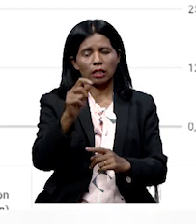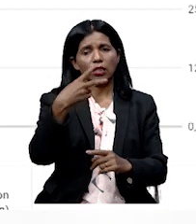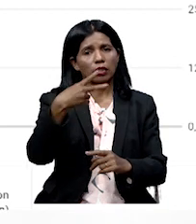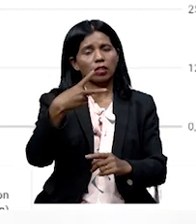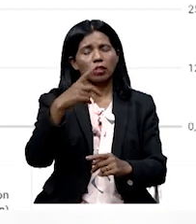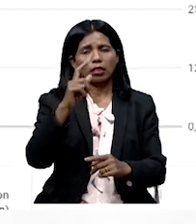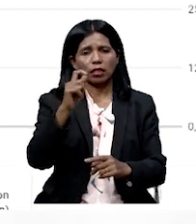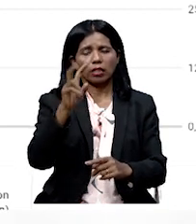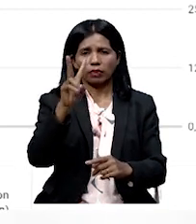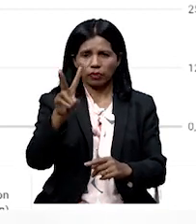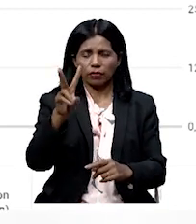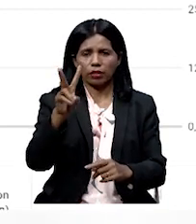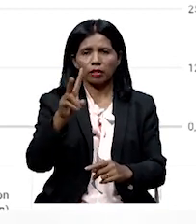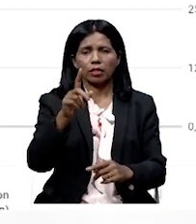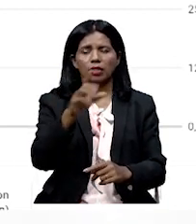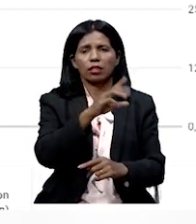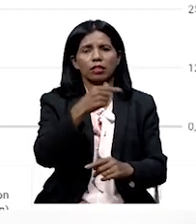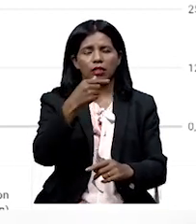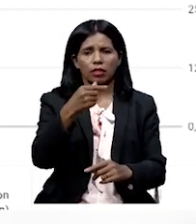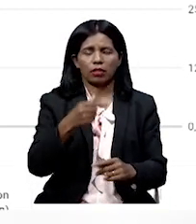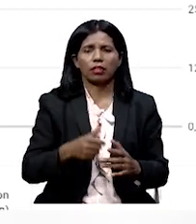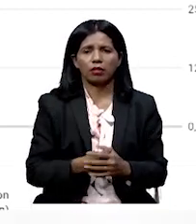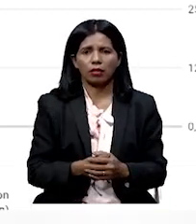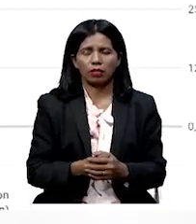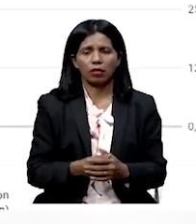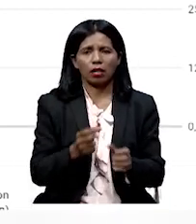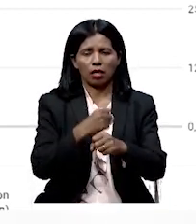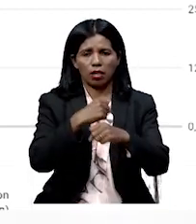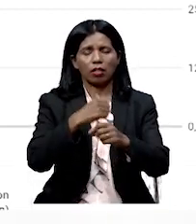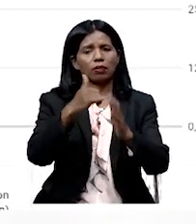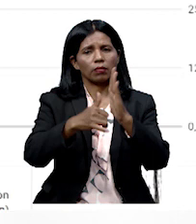neve GMN, canal GMN, produz e